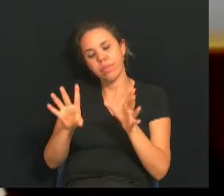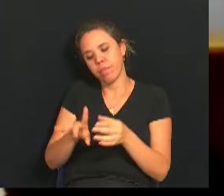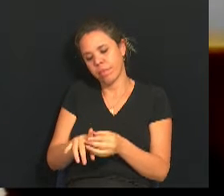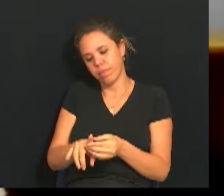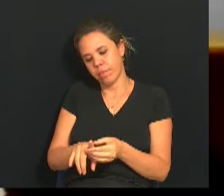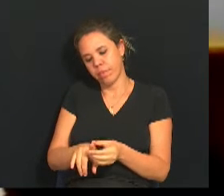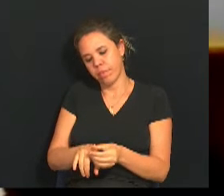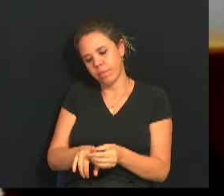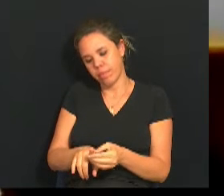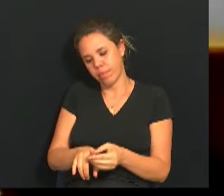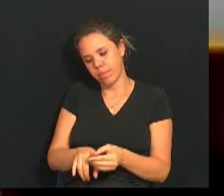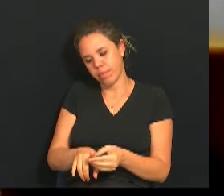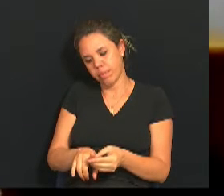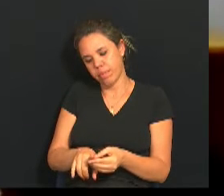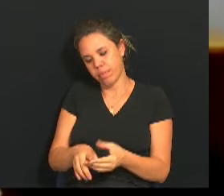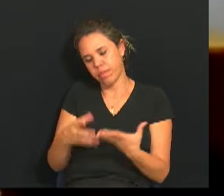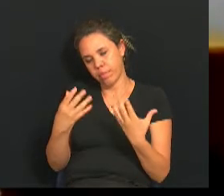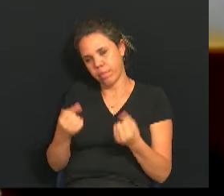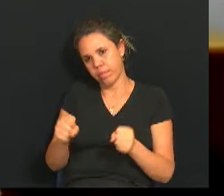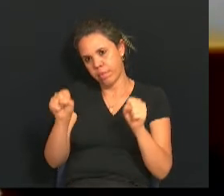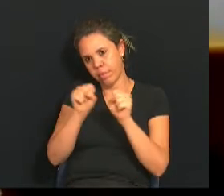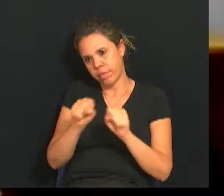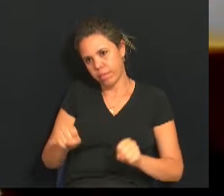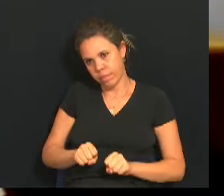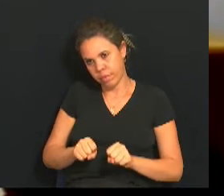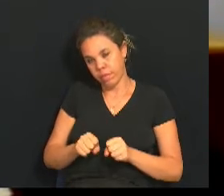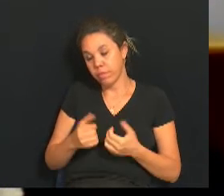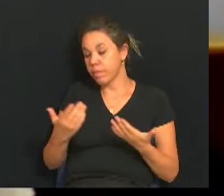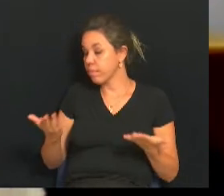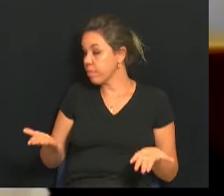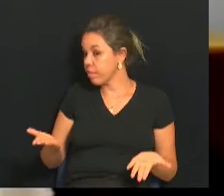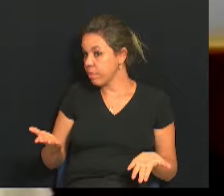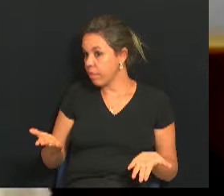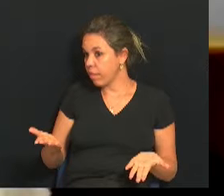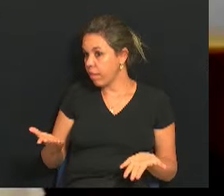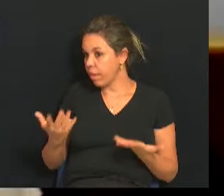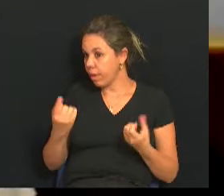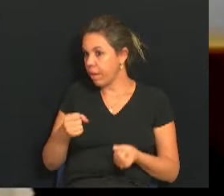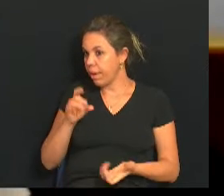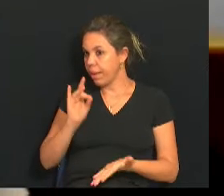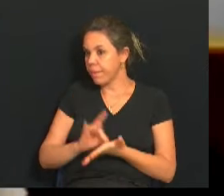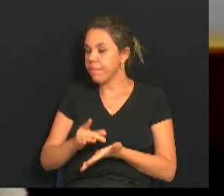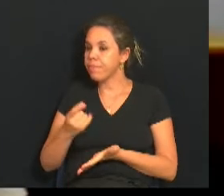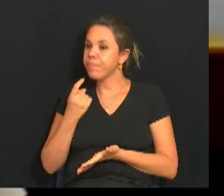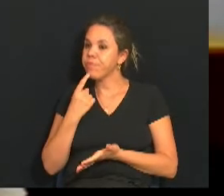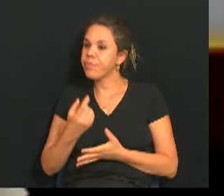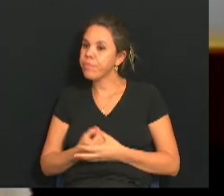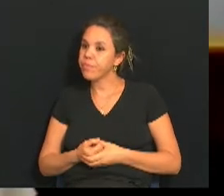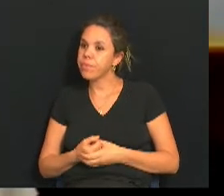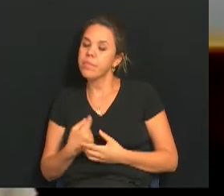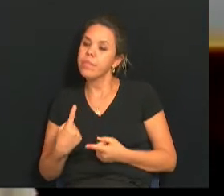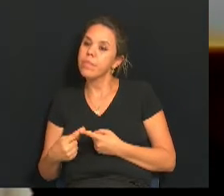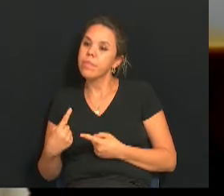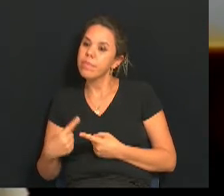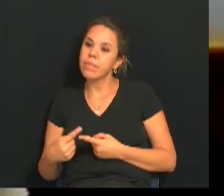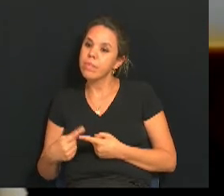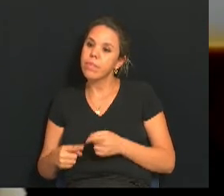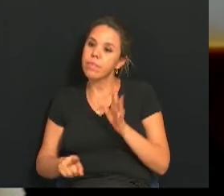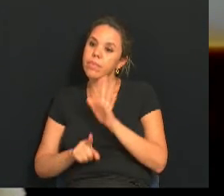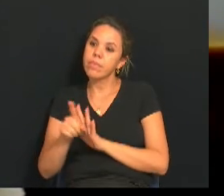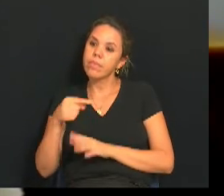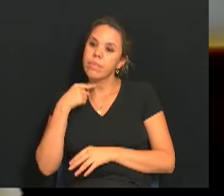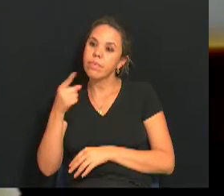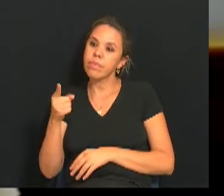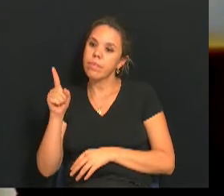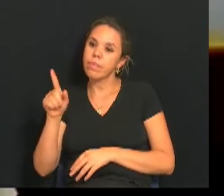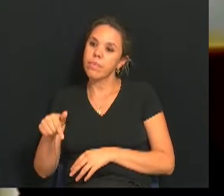sendo materializada no Sistema Municipal de Educação de Campinas? Por que essa pergunta ela